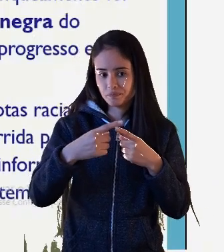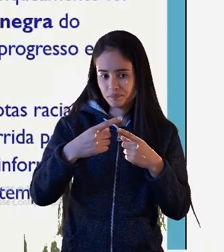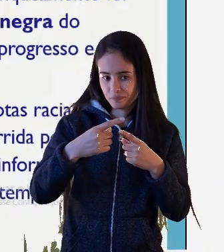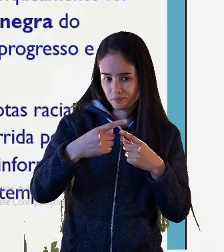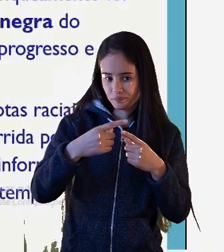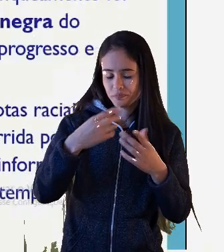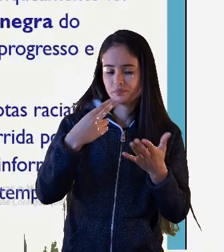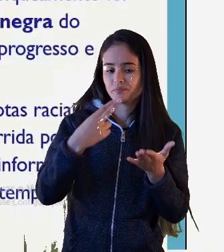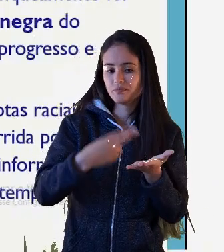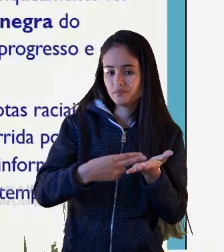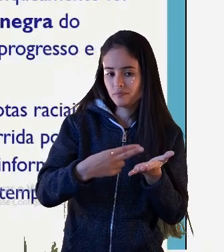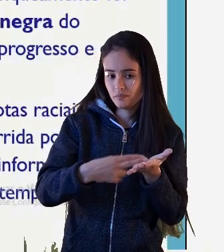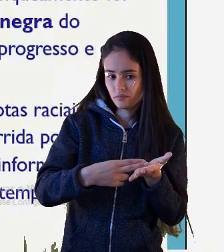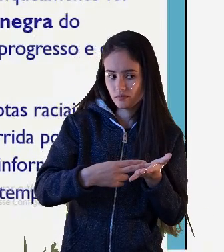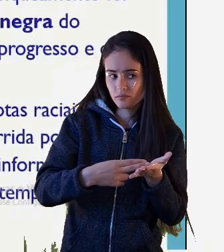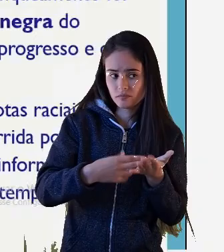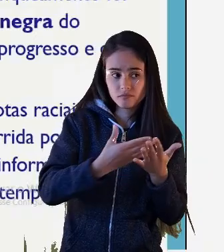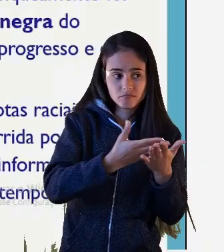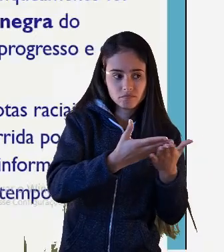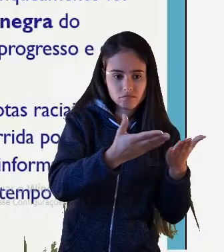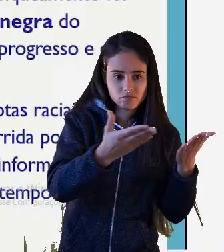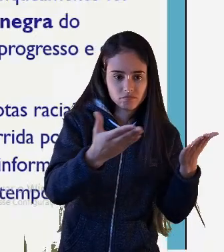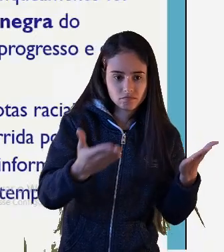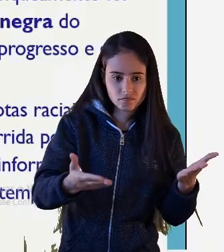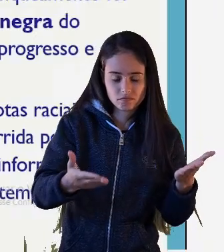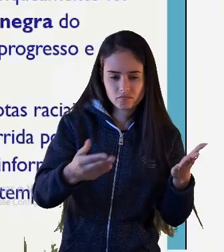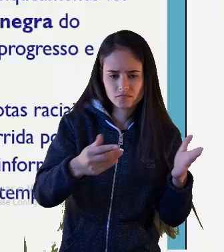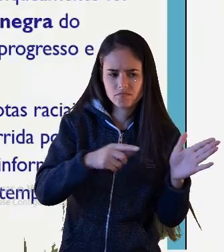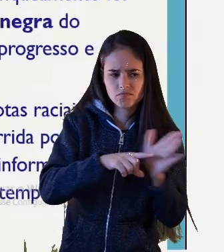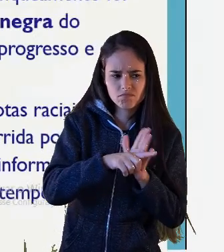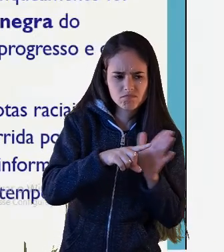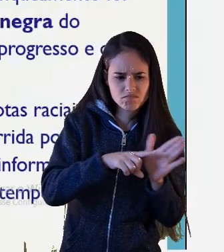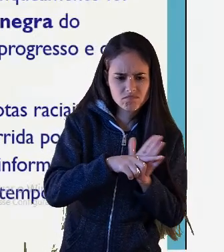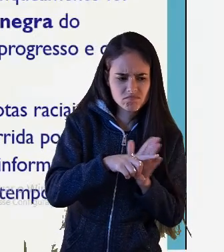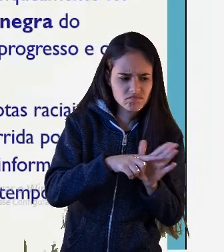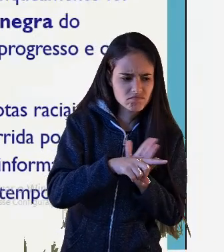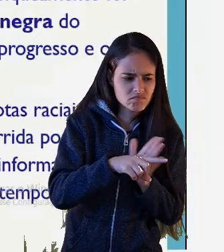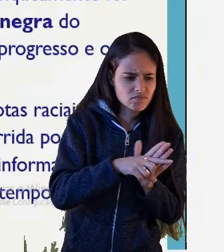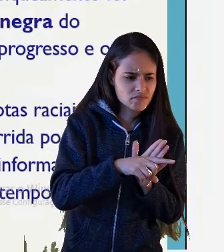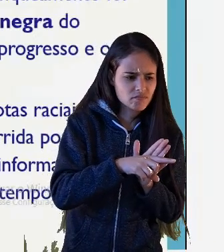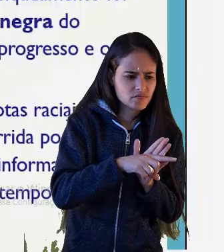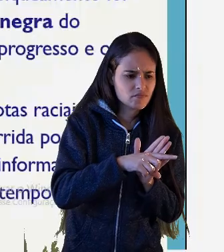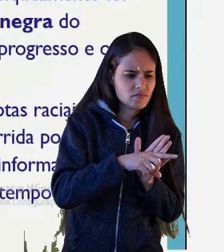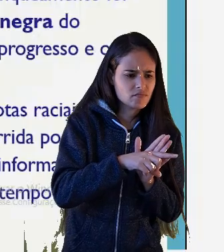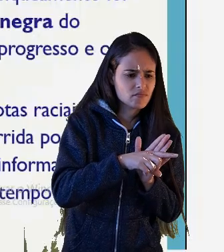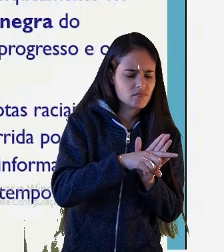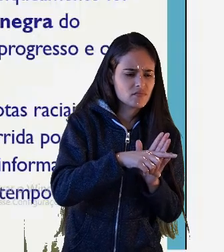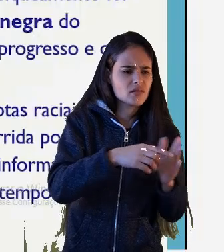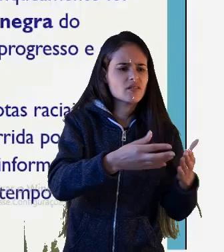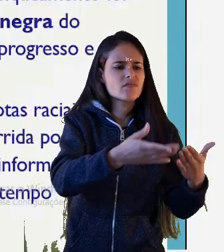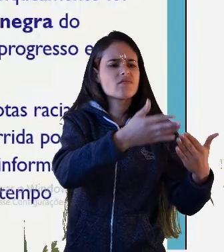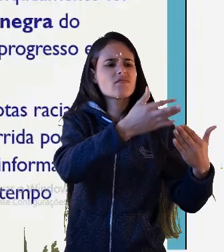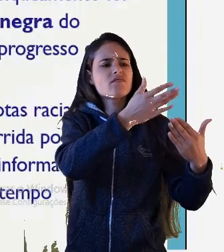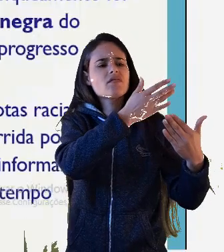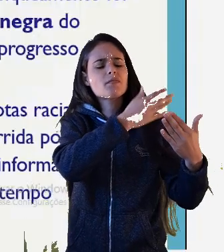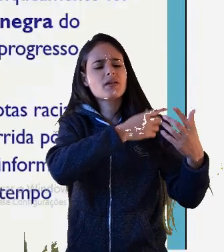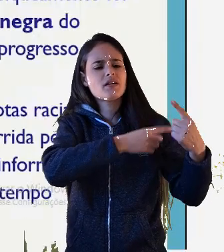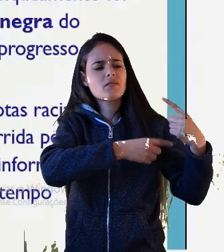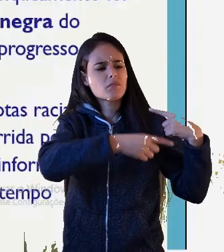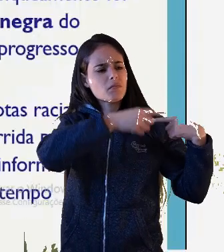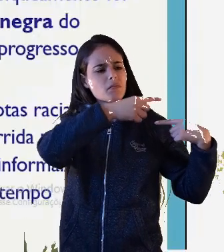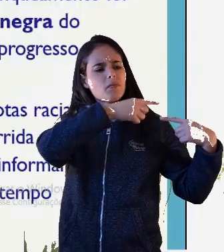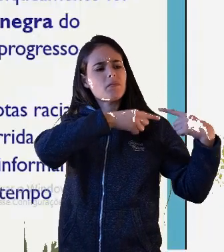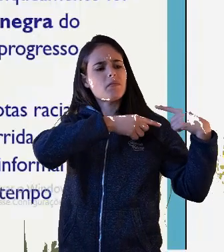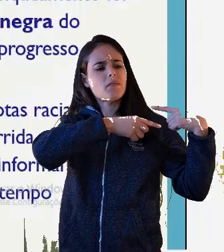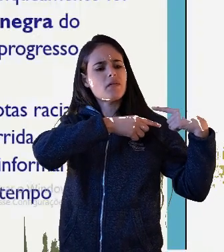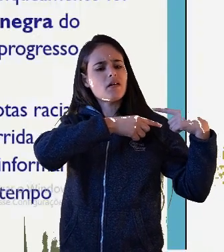já conseguiu pesquisar, já achou brasão da família, já não sei o quê. Né? Então, a gente tem esse apagamento deliberado, como